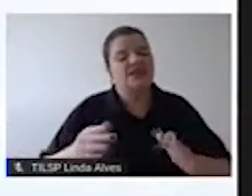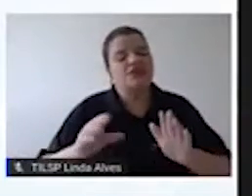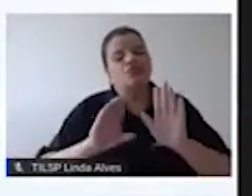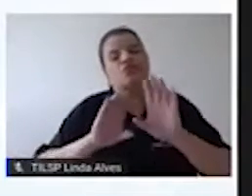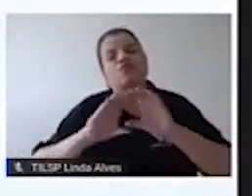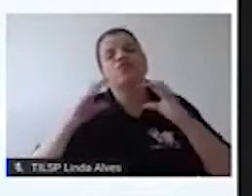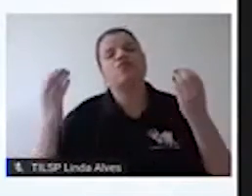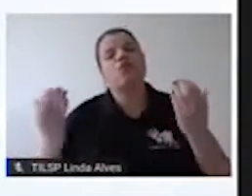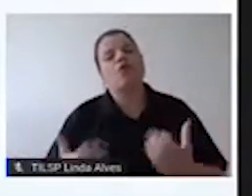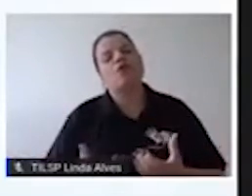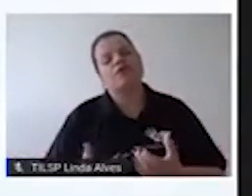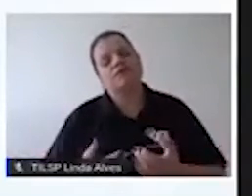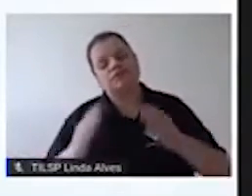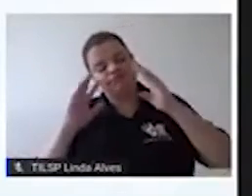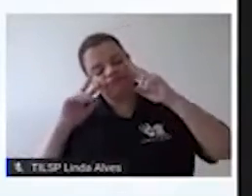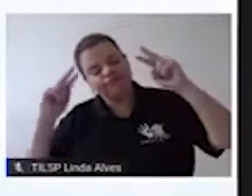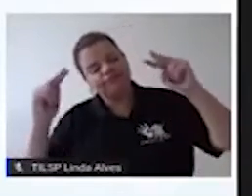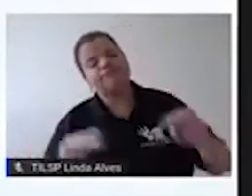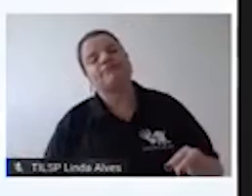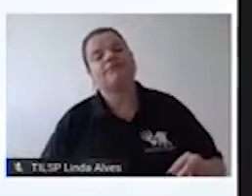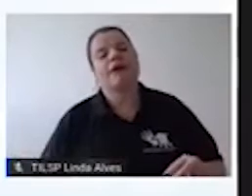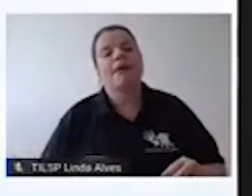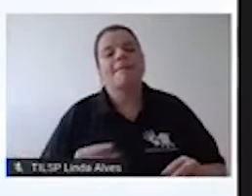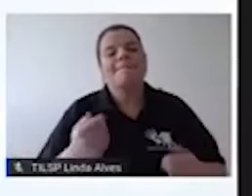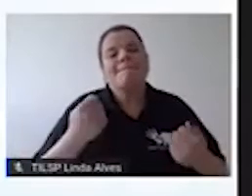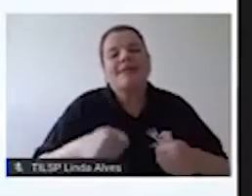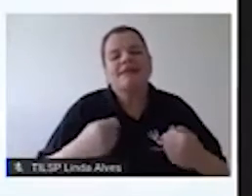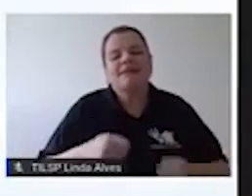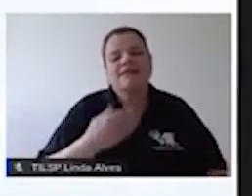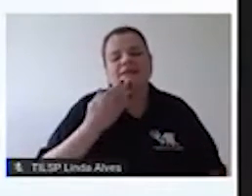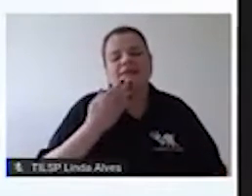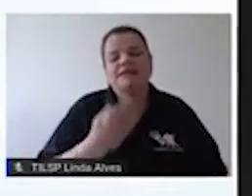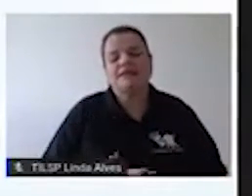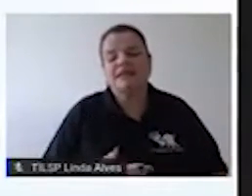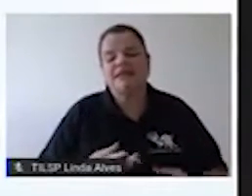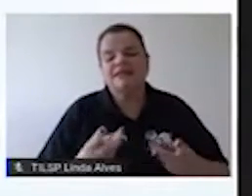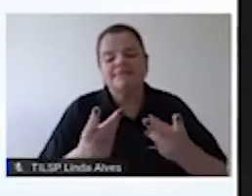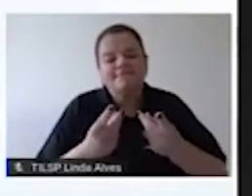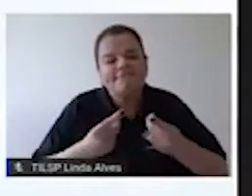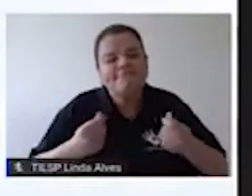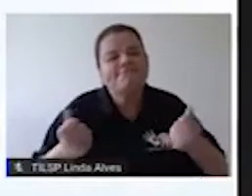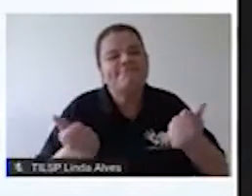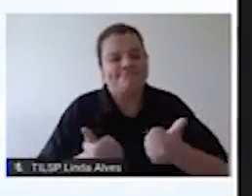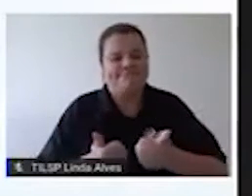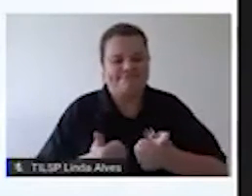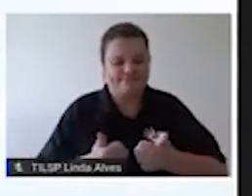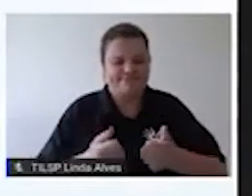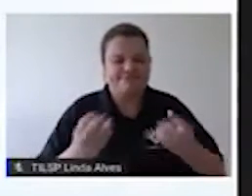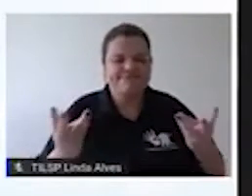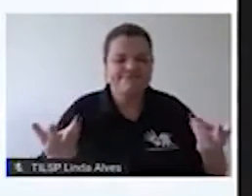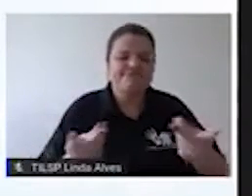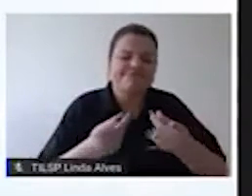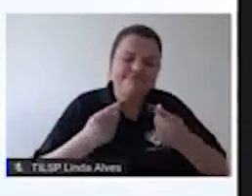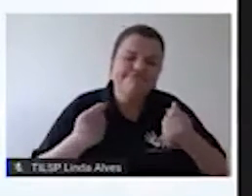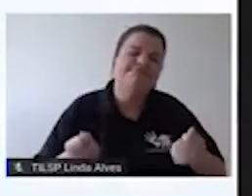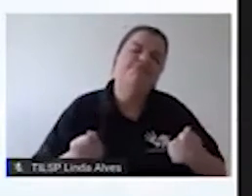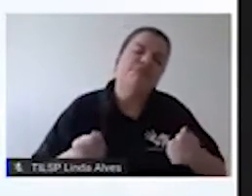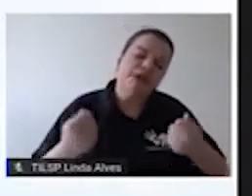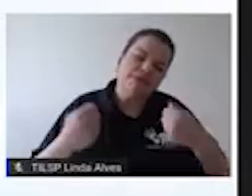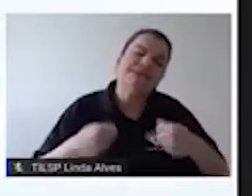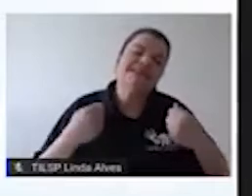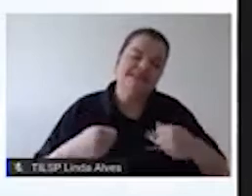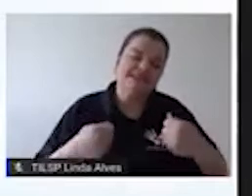ela olha também para isso. Nós precisamos... A sensibilização e a mobilização é a